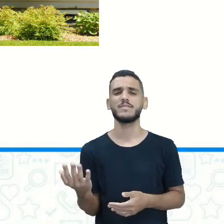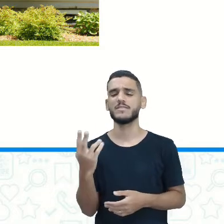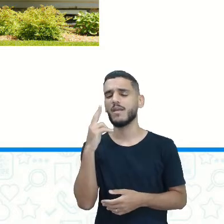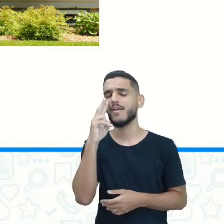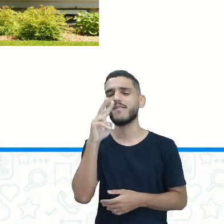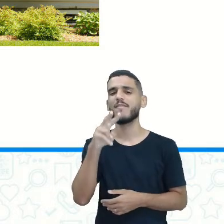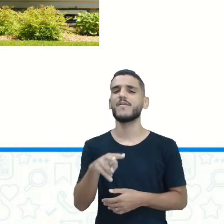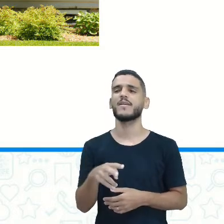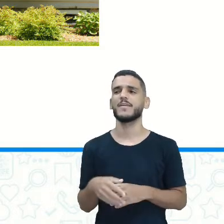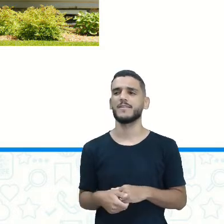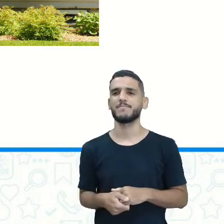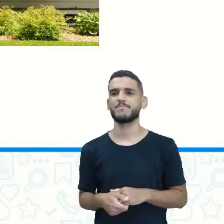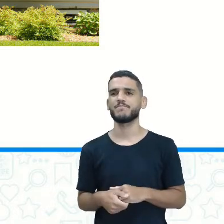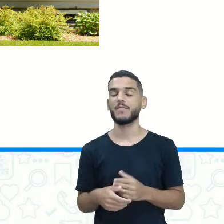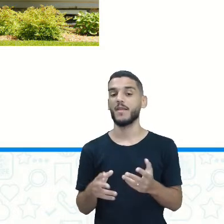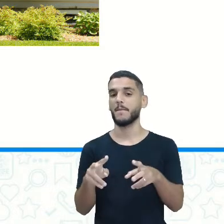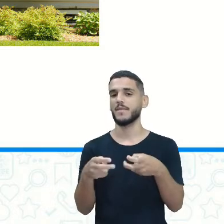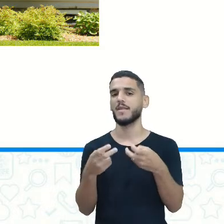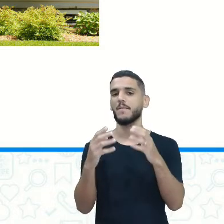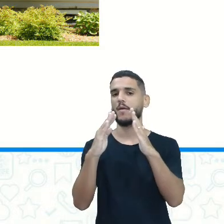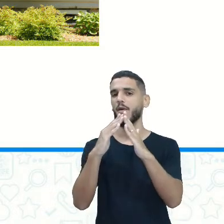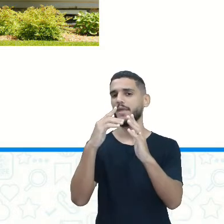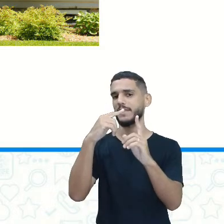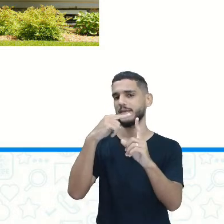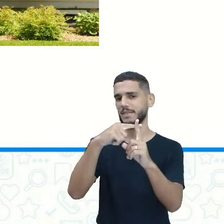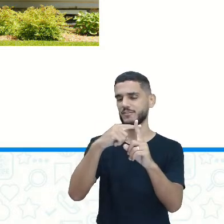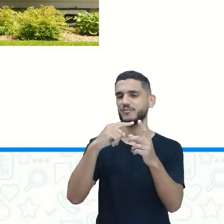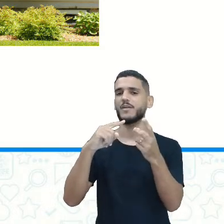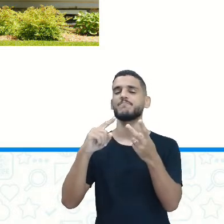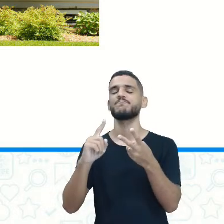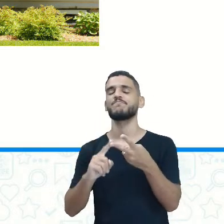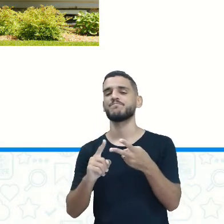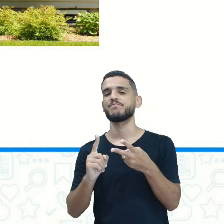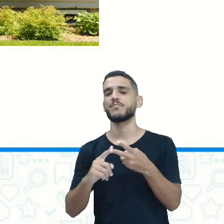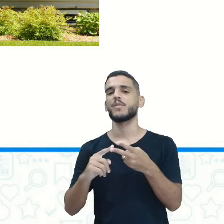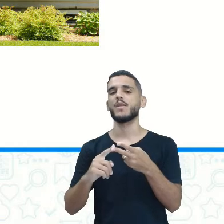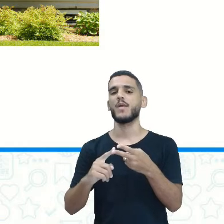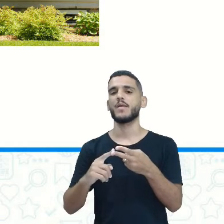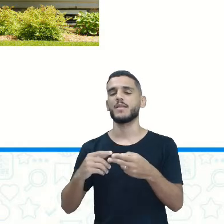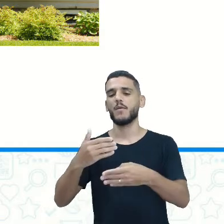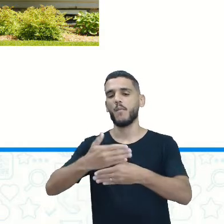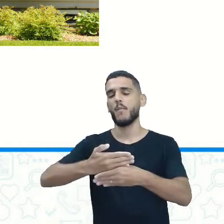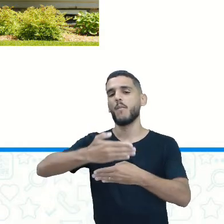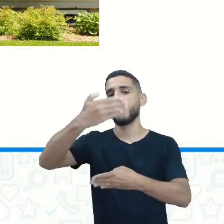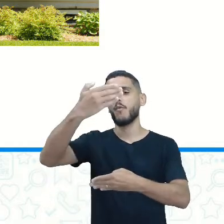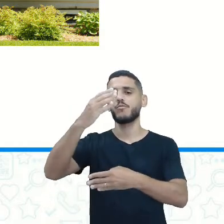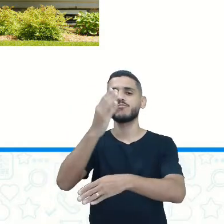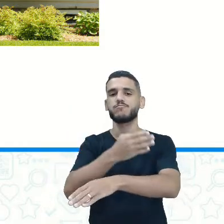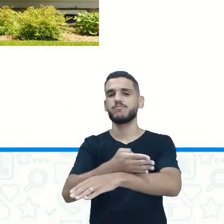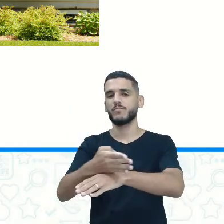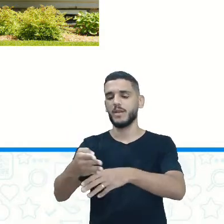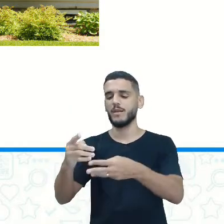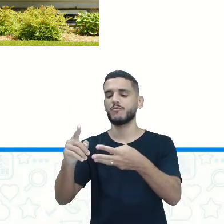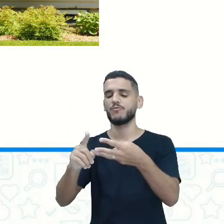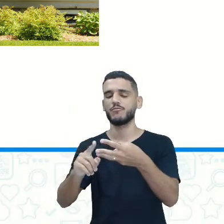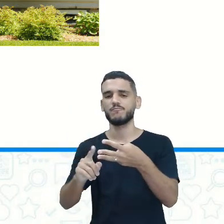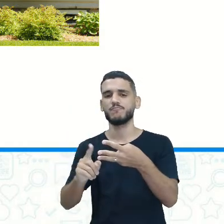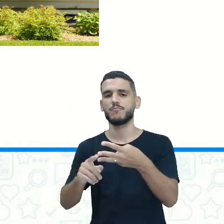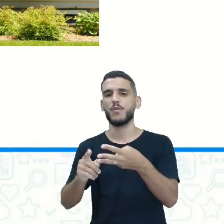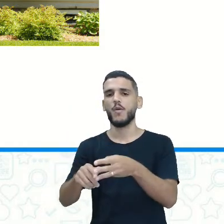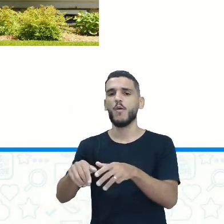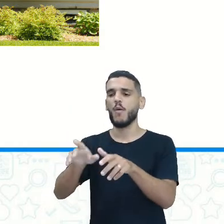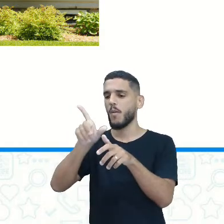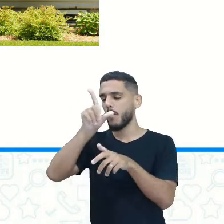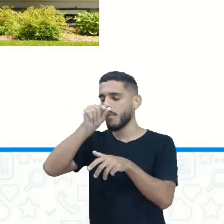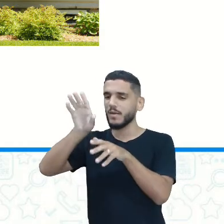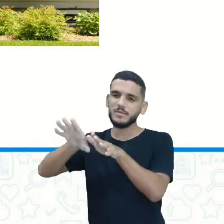música. Ele vê uma igreja, ele vê um muro branco, um voo pássaro, uma grade e um velho